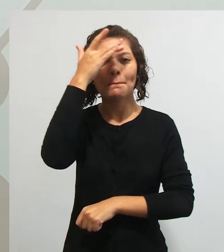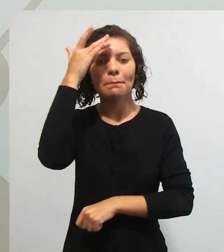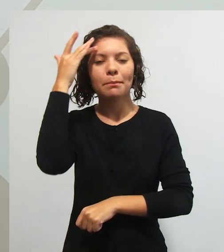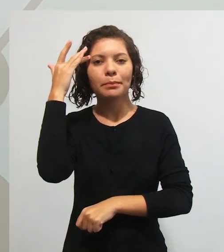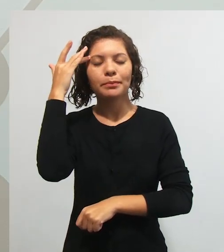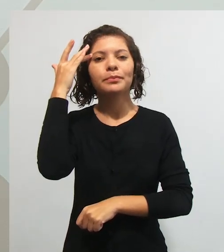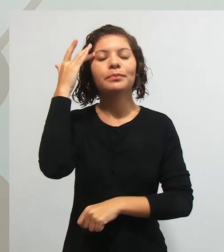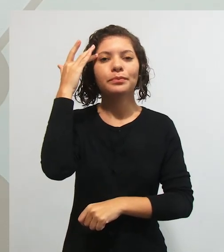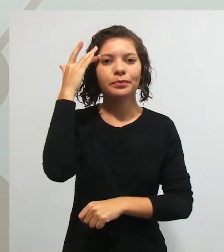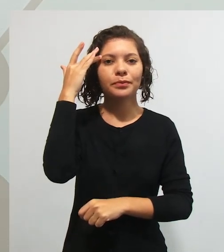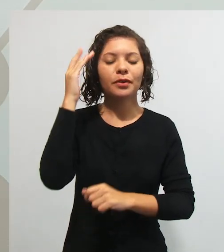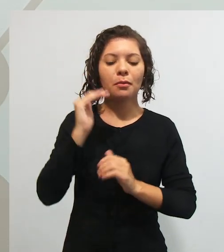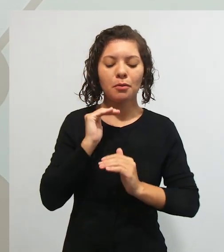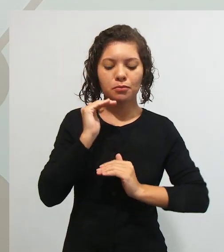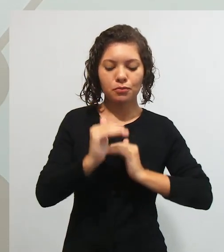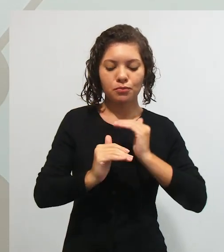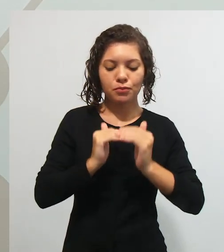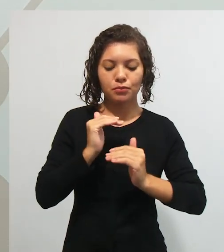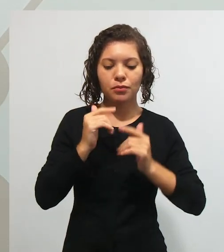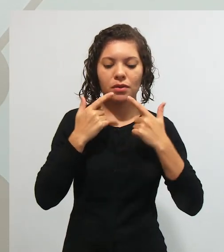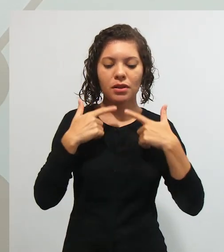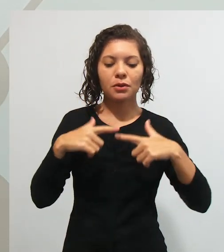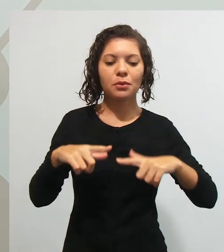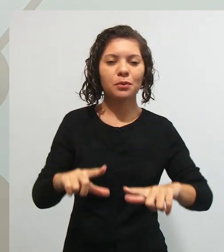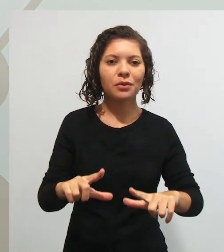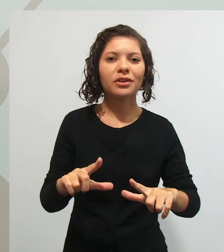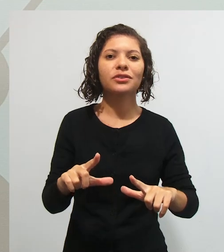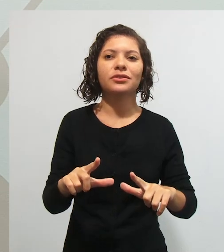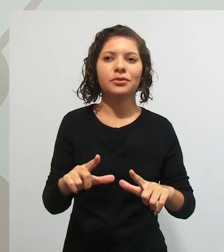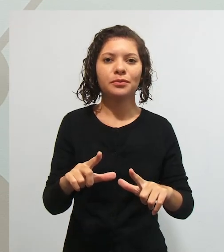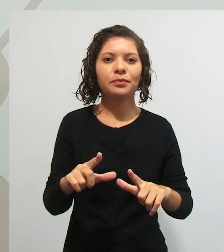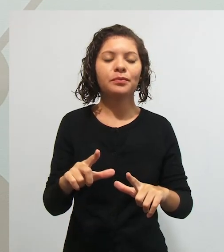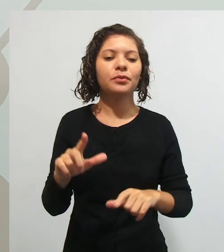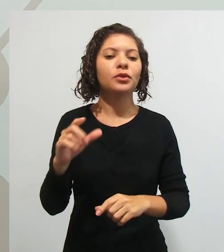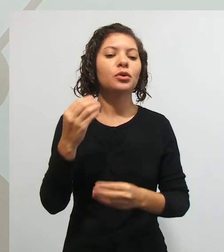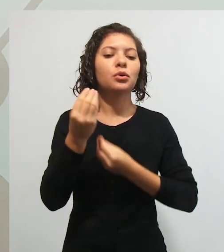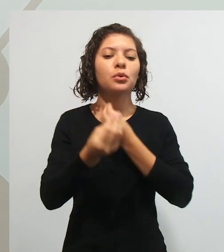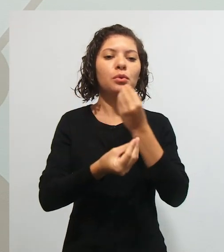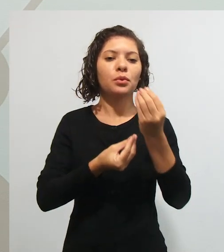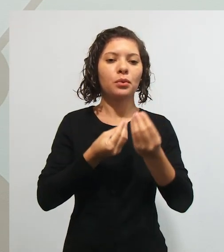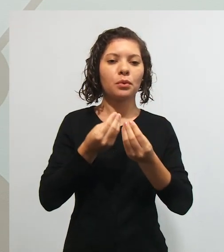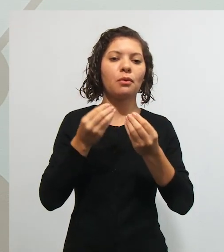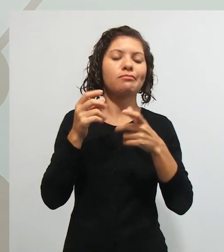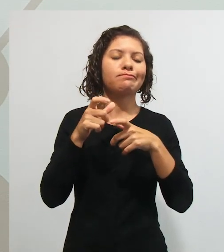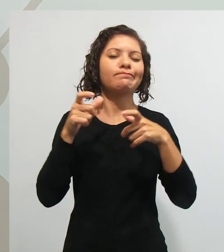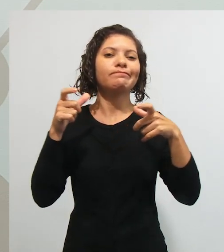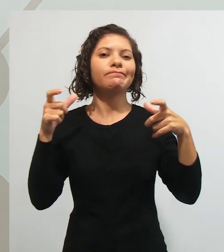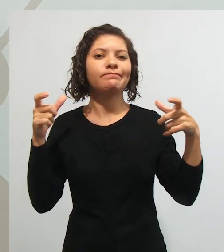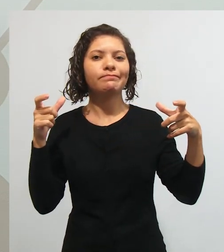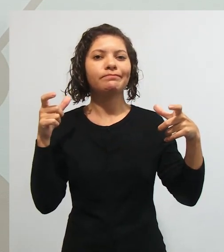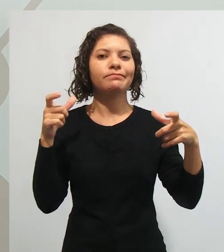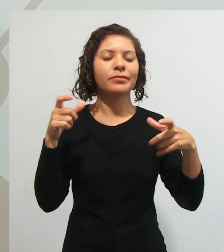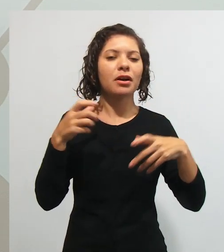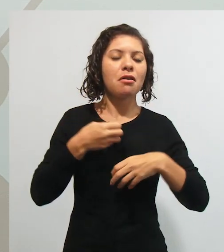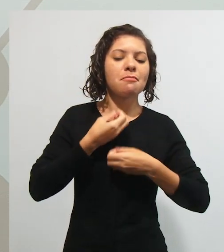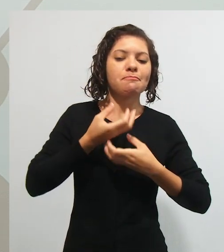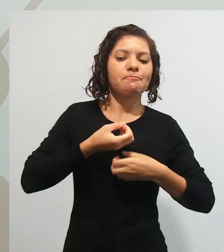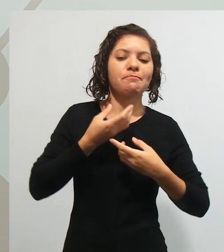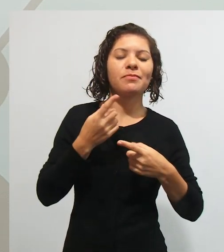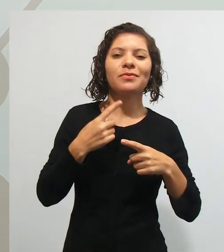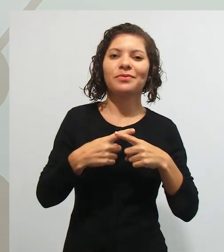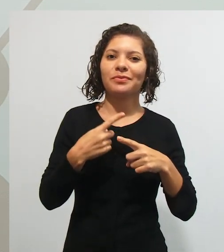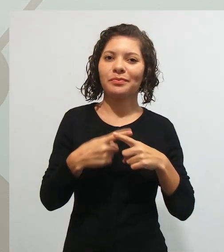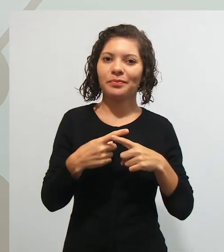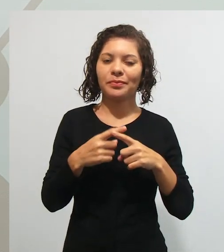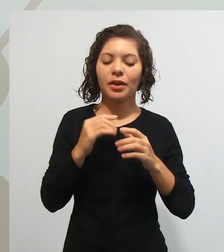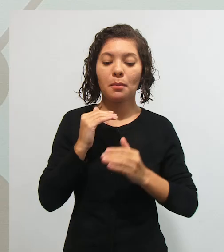se apropriar, mas desenvolver a linguagem cada vez mais, de forma mais expansiva e expressiva.